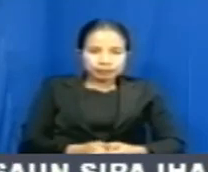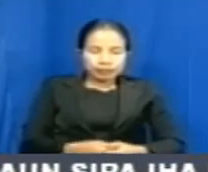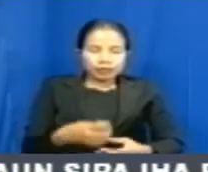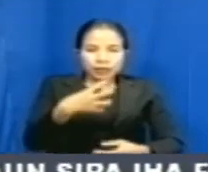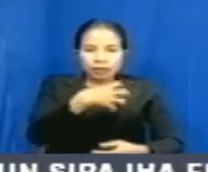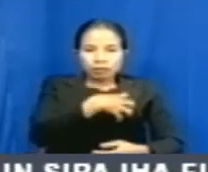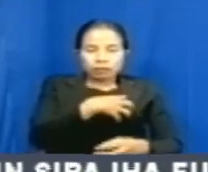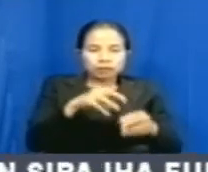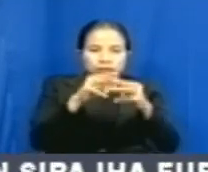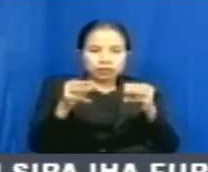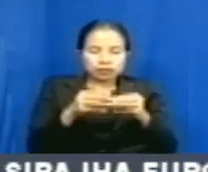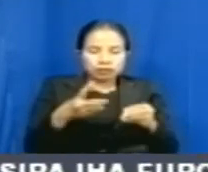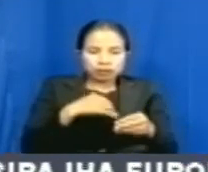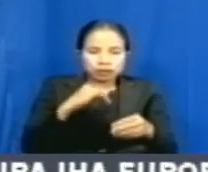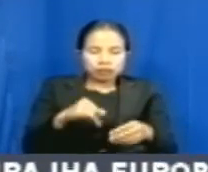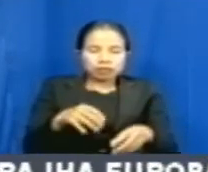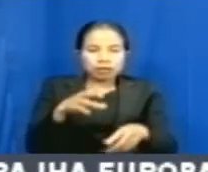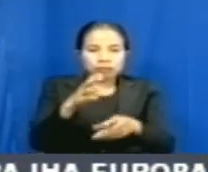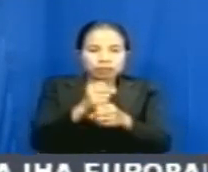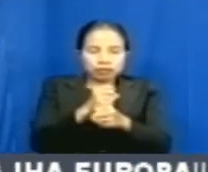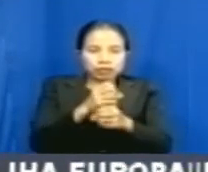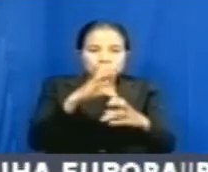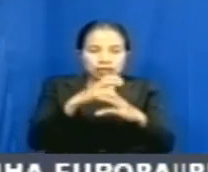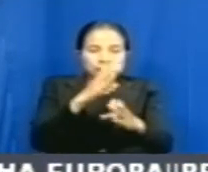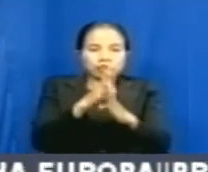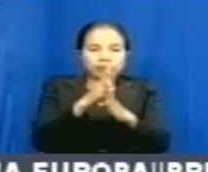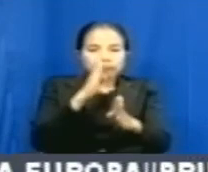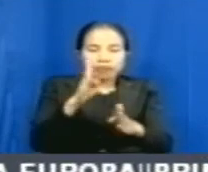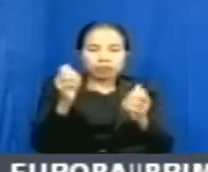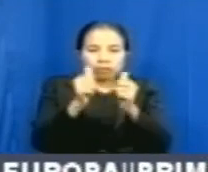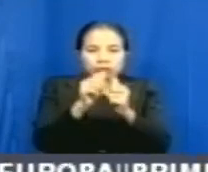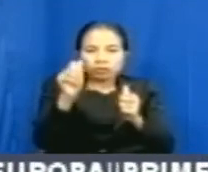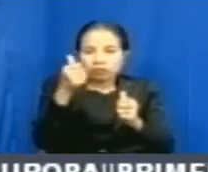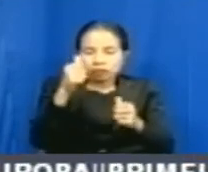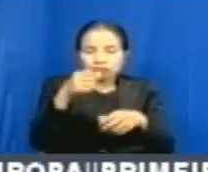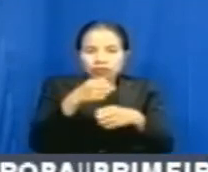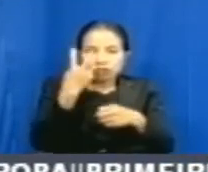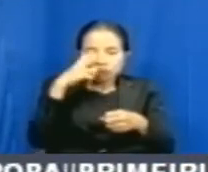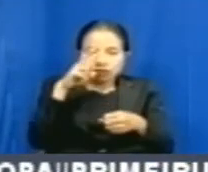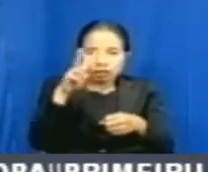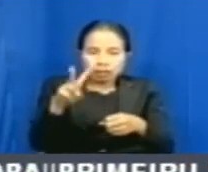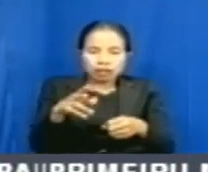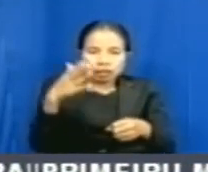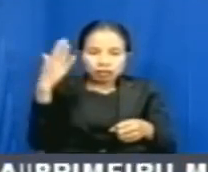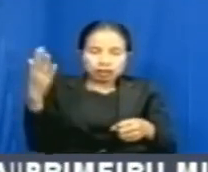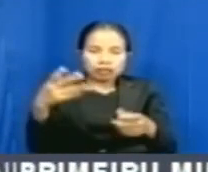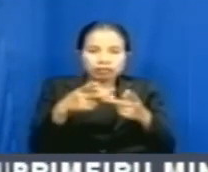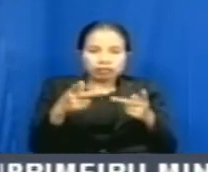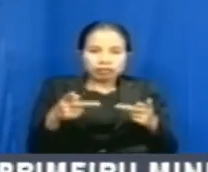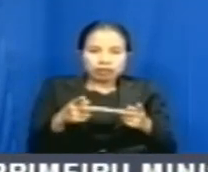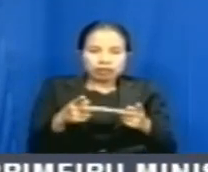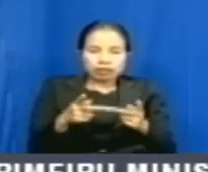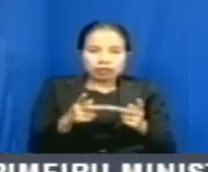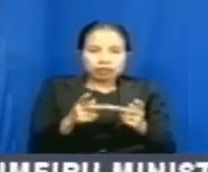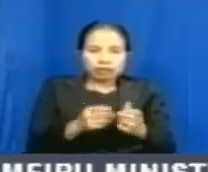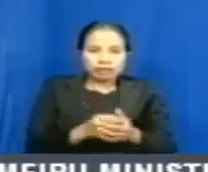Polícia Trânsito Município Dili prende careta microlete Sanulo, a foi em Halopas Revista e a área Mandarim Dili.